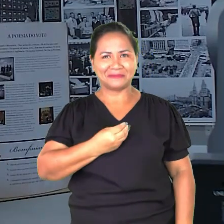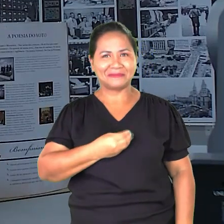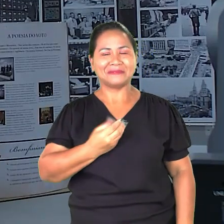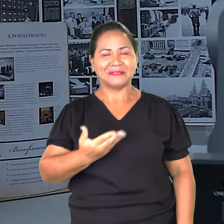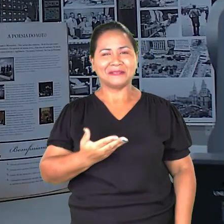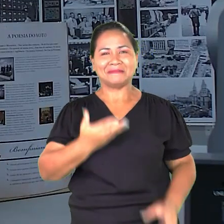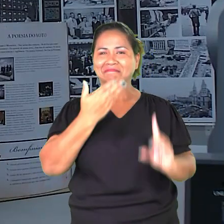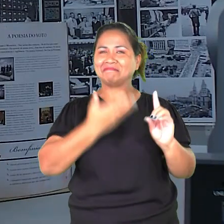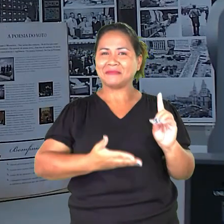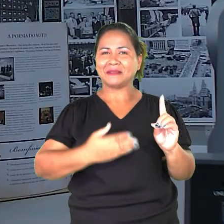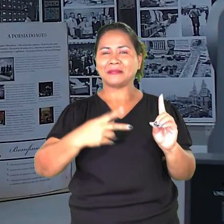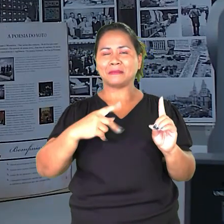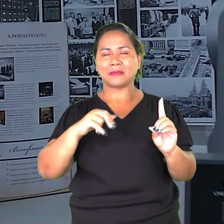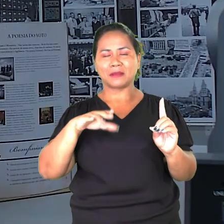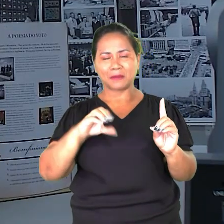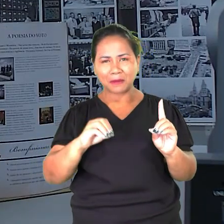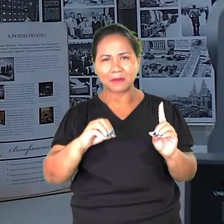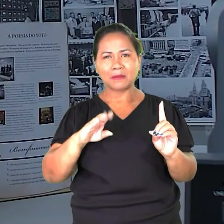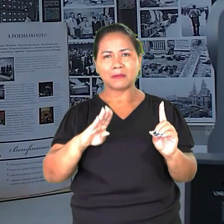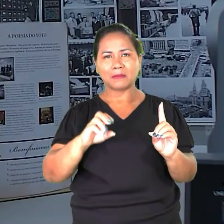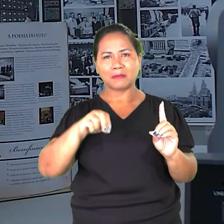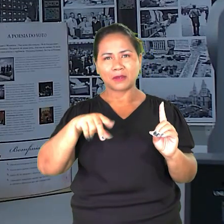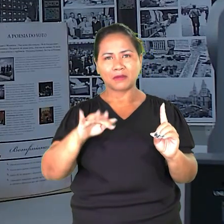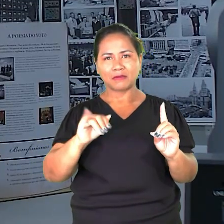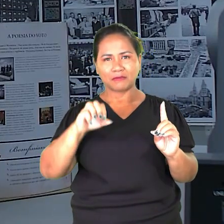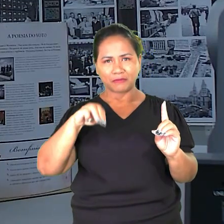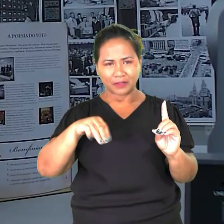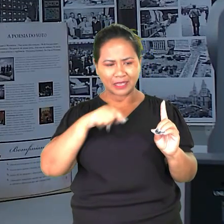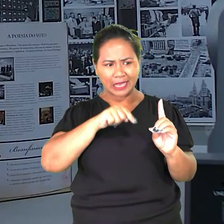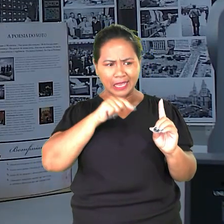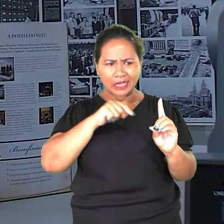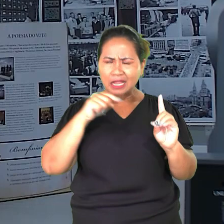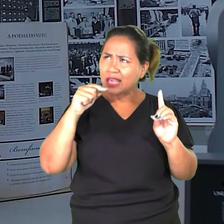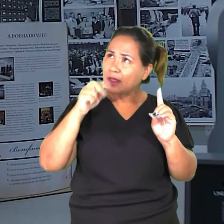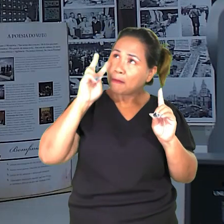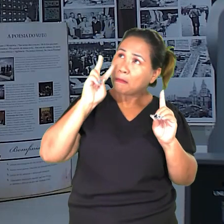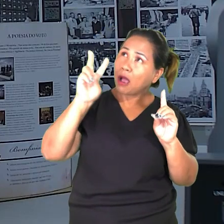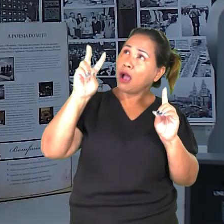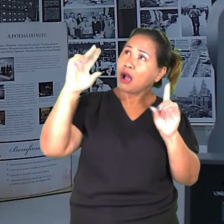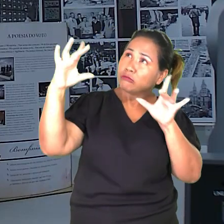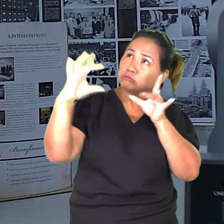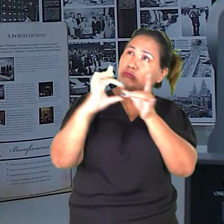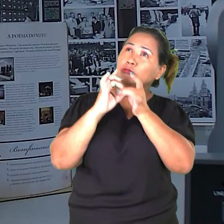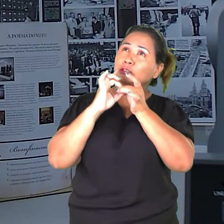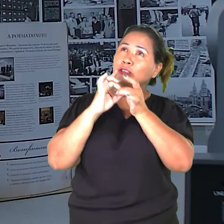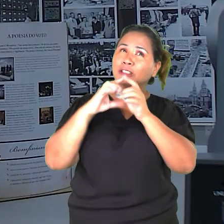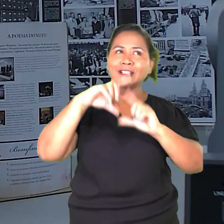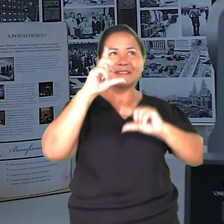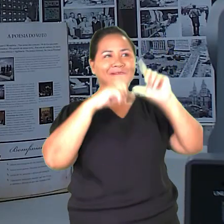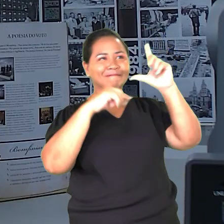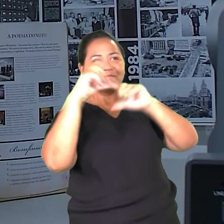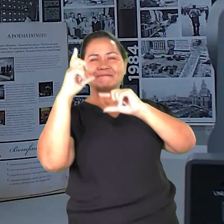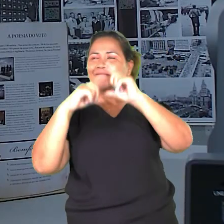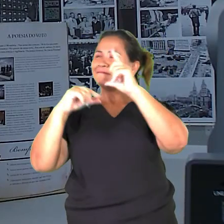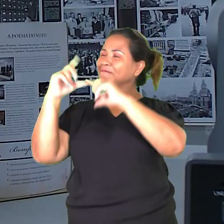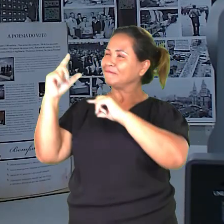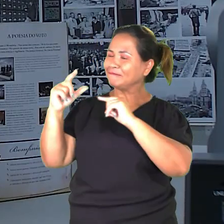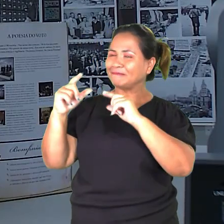Pode ser que Paulo Bonfim, pelo fuso horário das estrelas, esteja